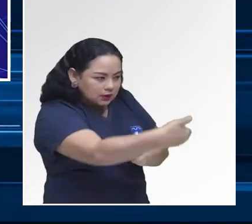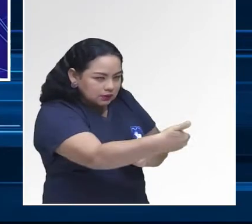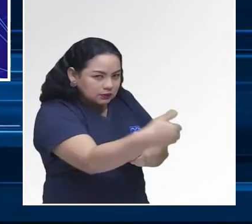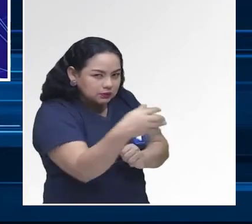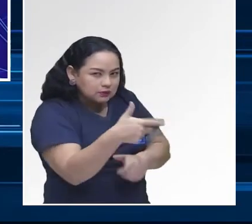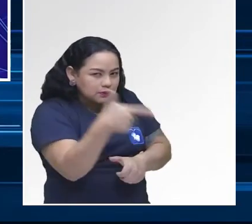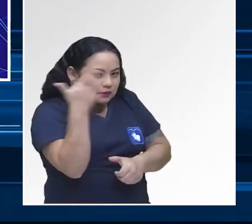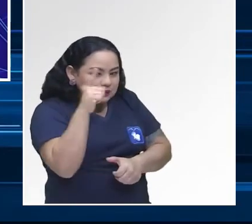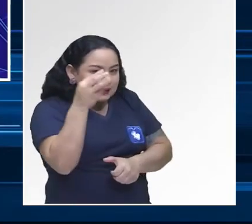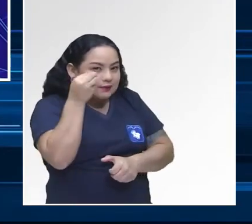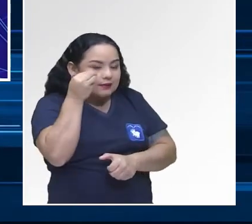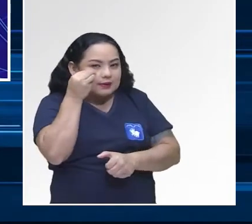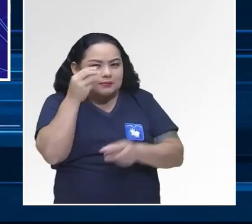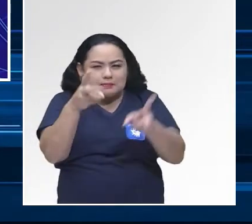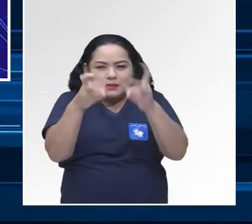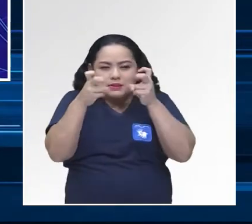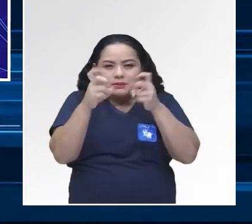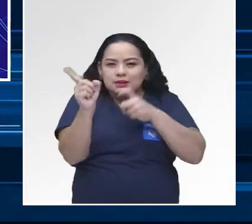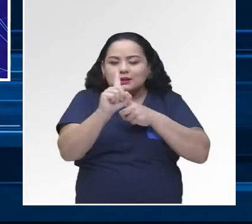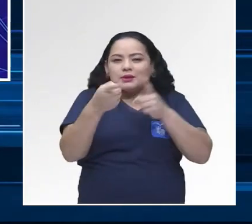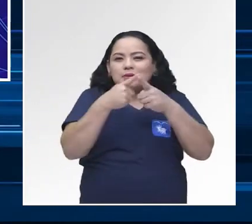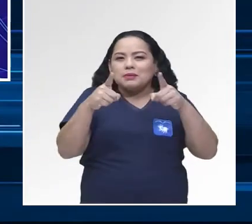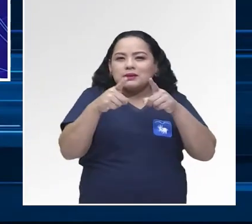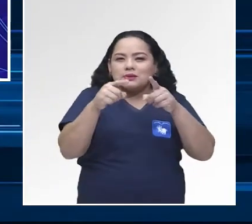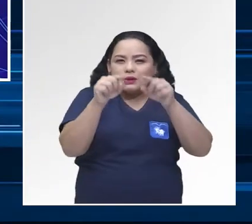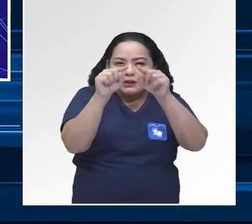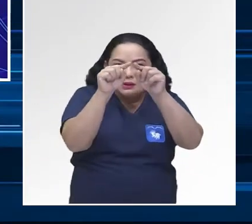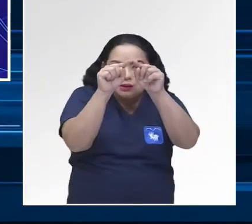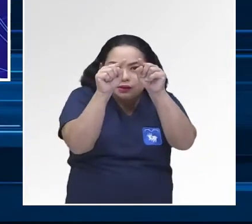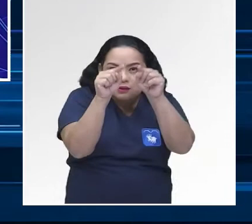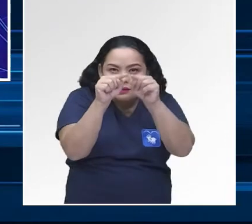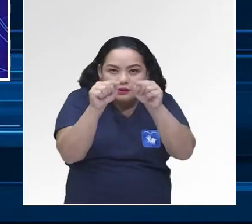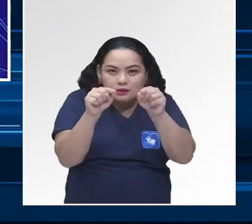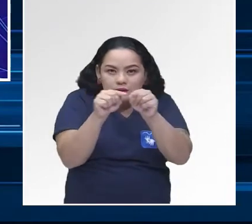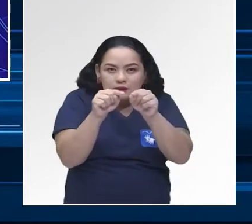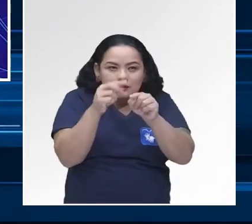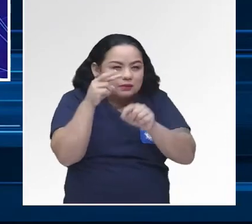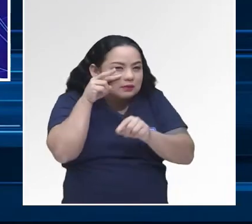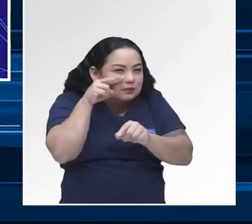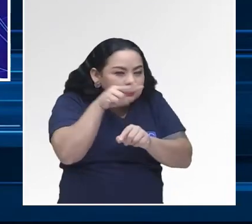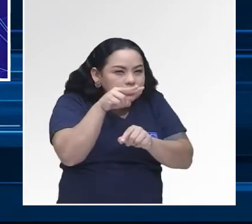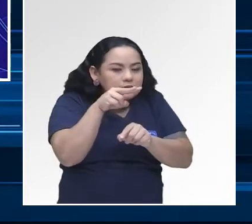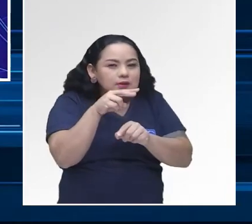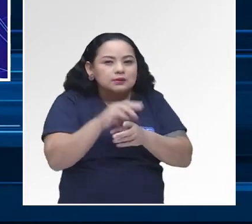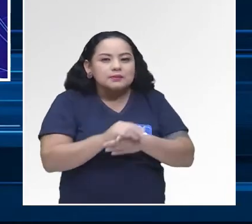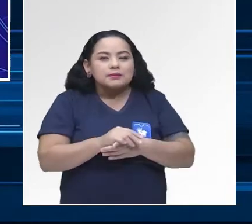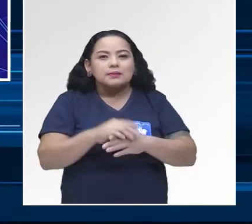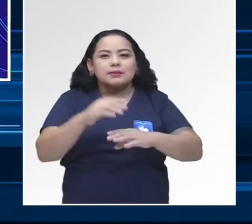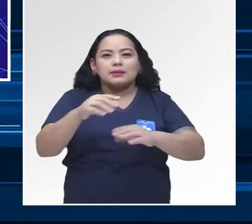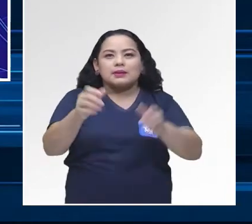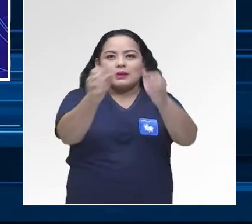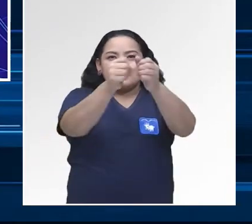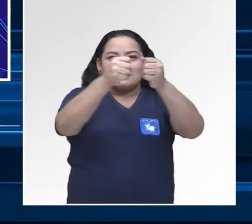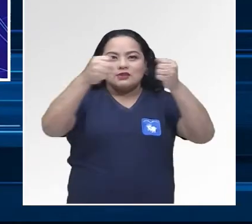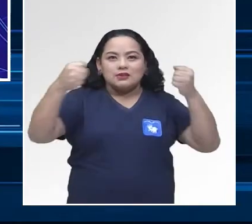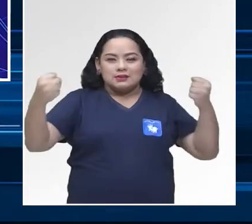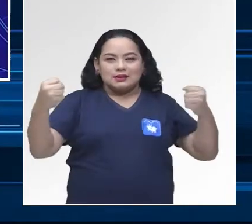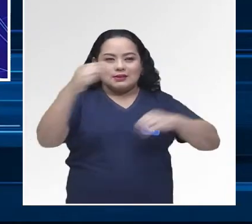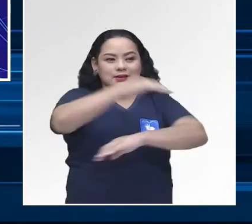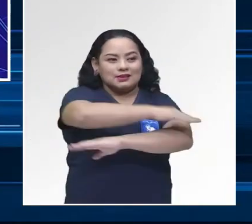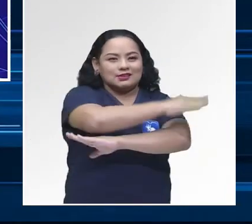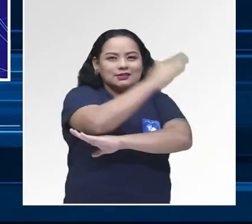para lá. Né? Você vê só aquela dimensão. Quando você olha da janela, você abre a janela, você